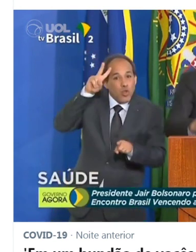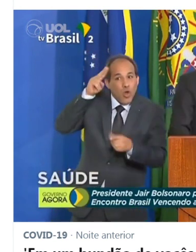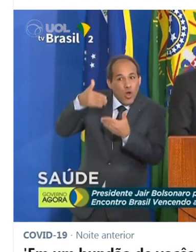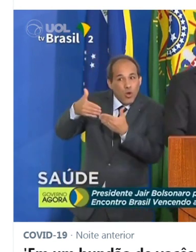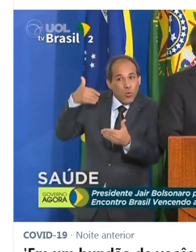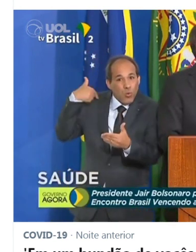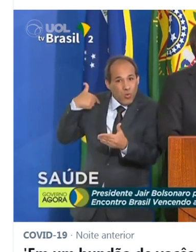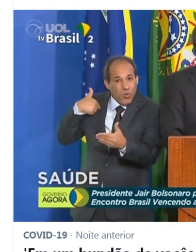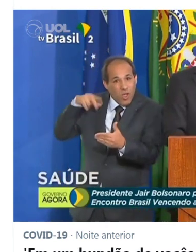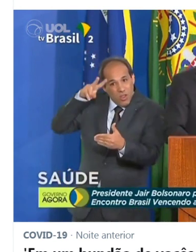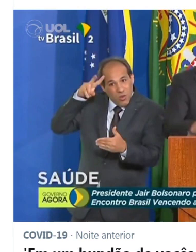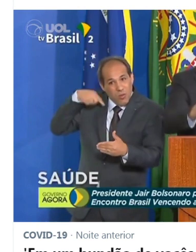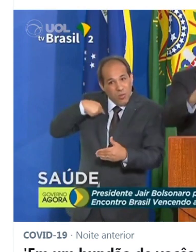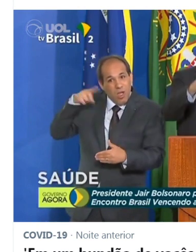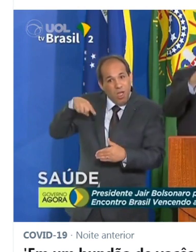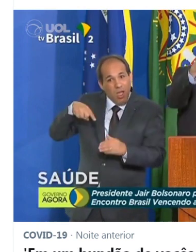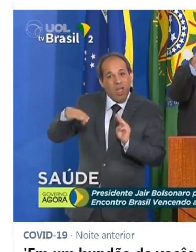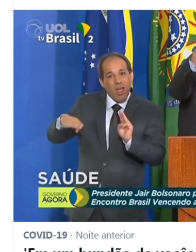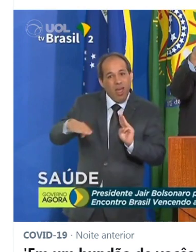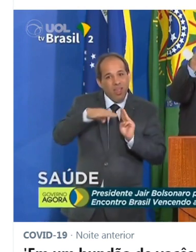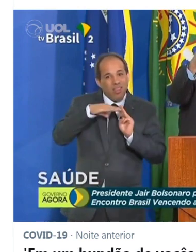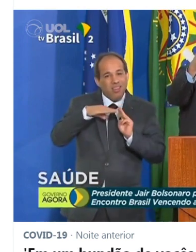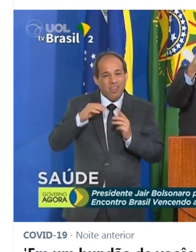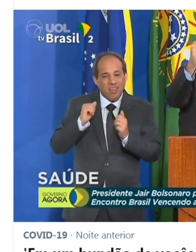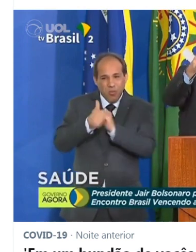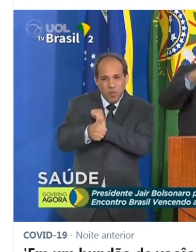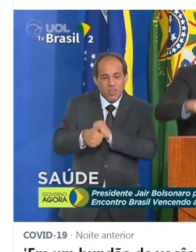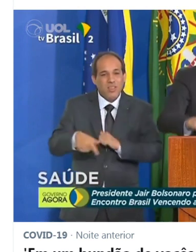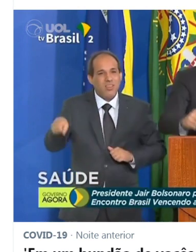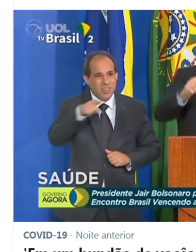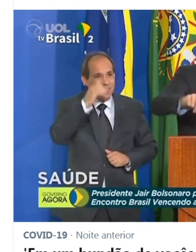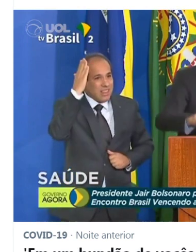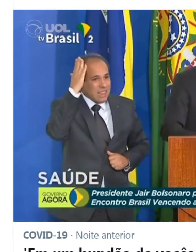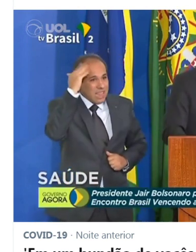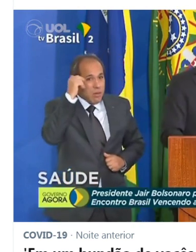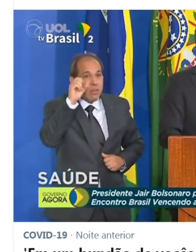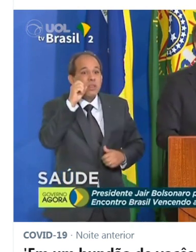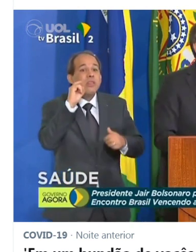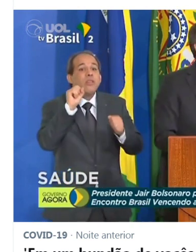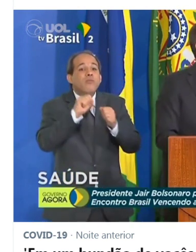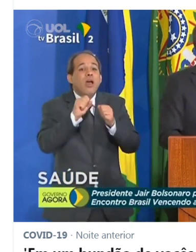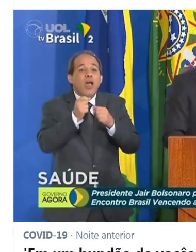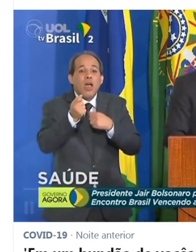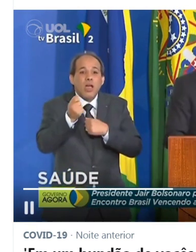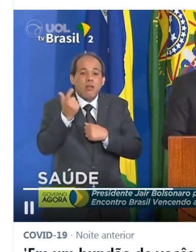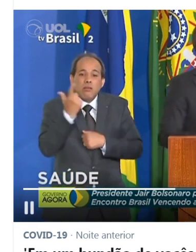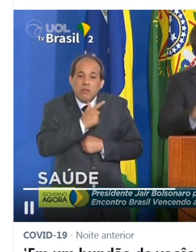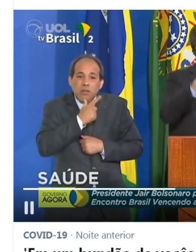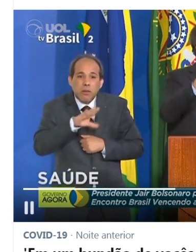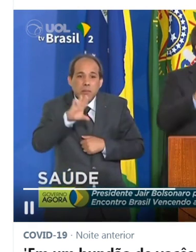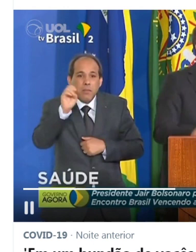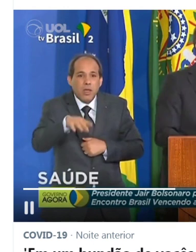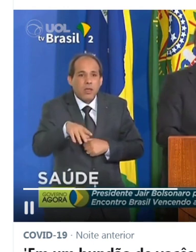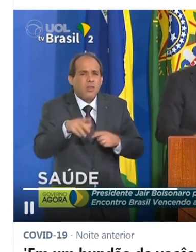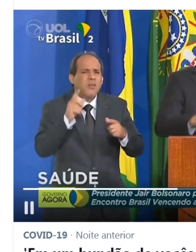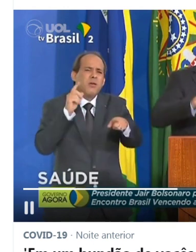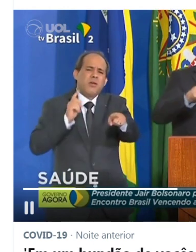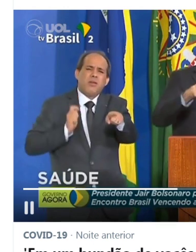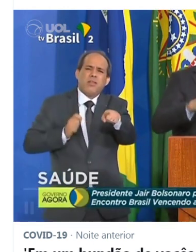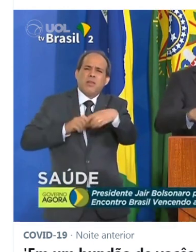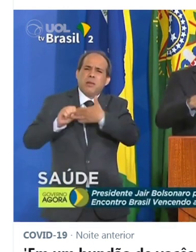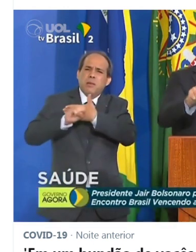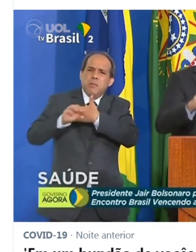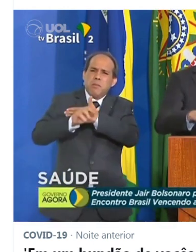pro deboche. Mas quando pega num bundão de vocês, a chance de sobreviver é bem menor. Só sabe fazer